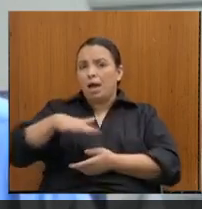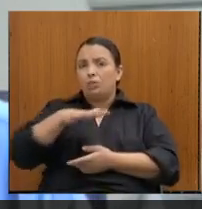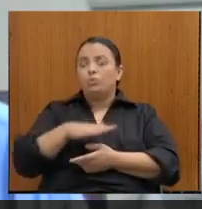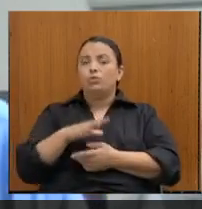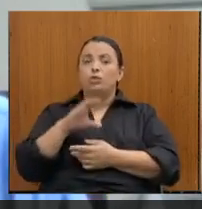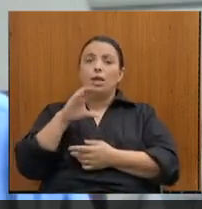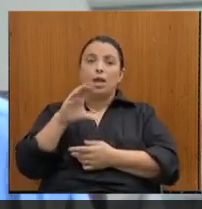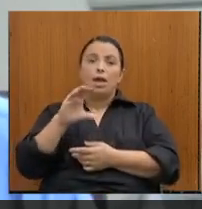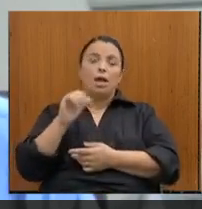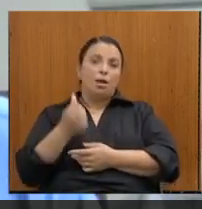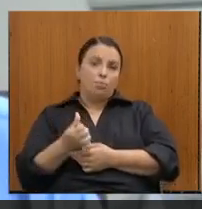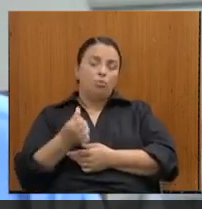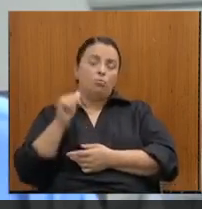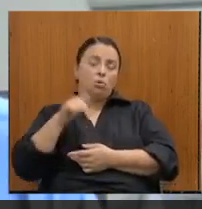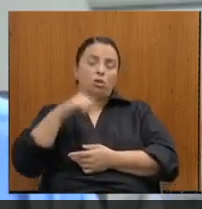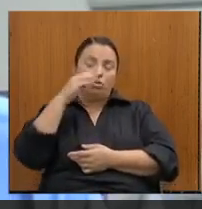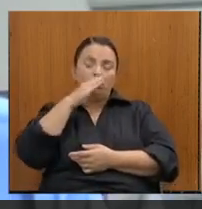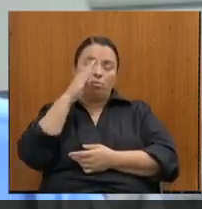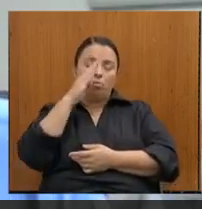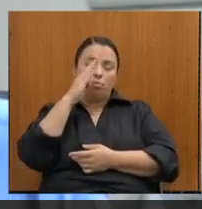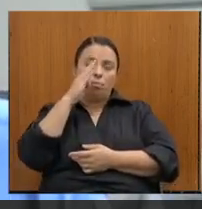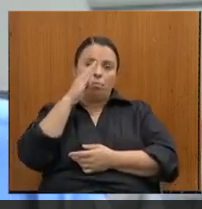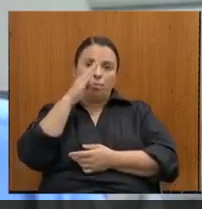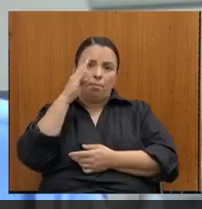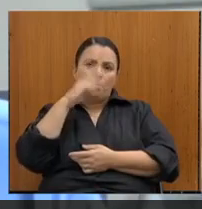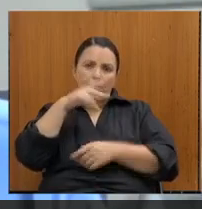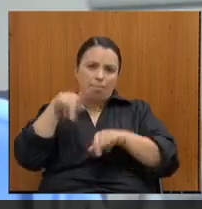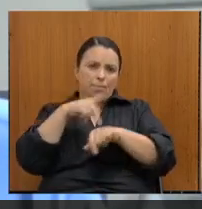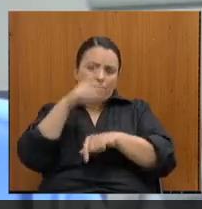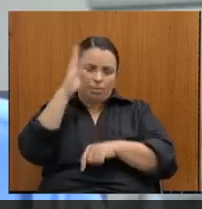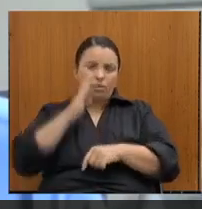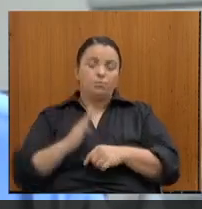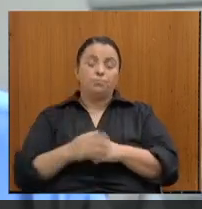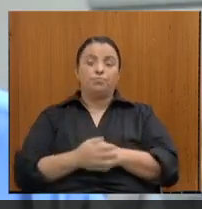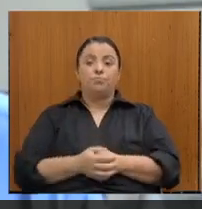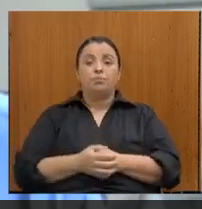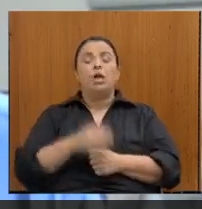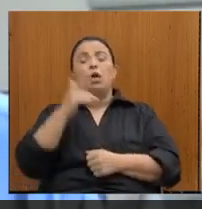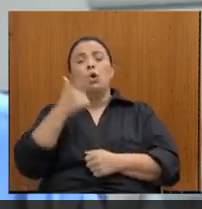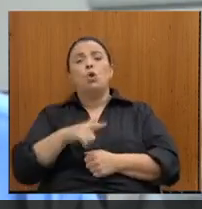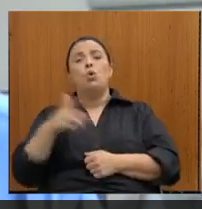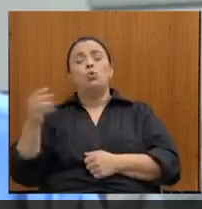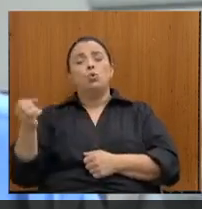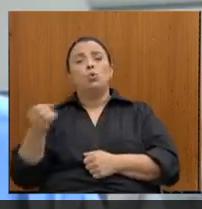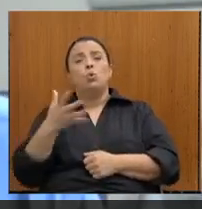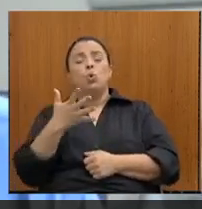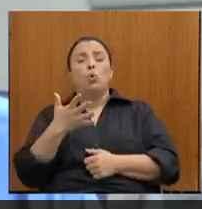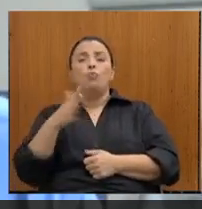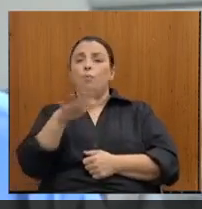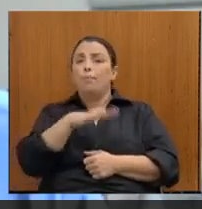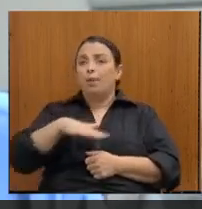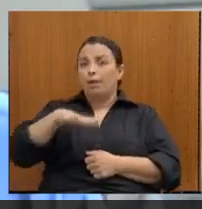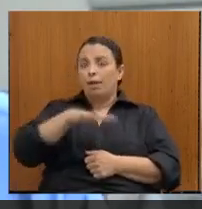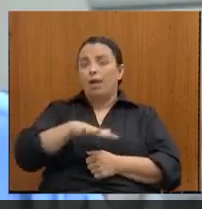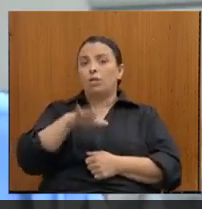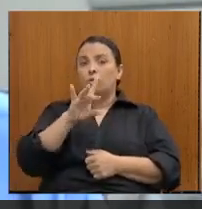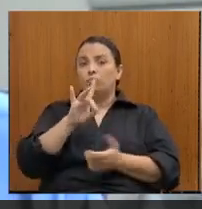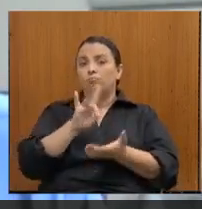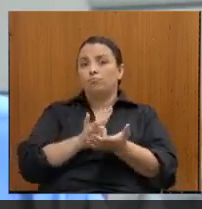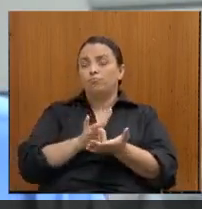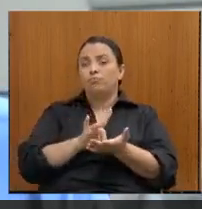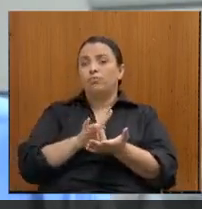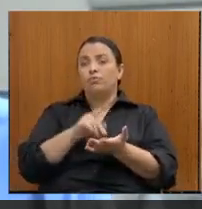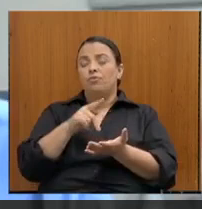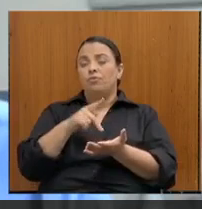agora temos também o outro produto chegando dentro de pimenta já se tornando realidade é o